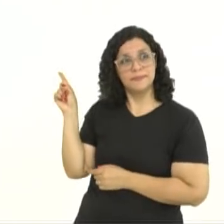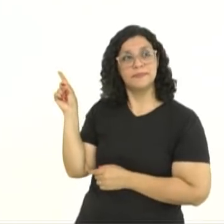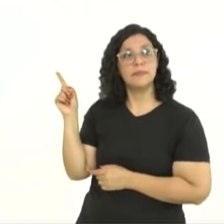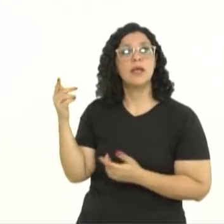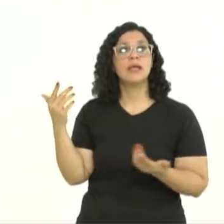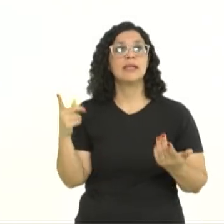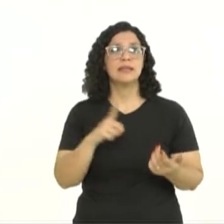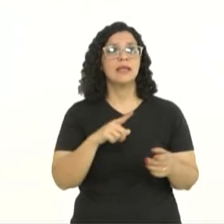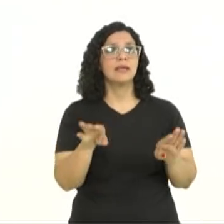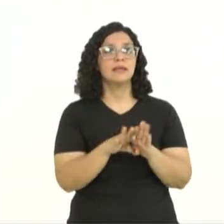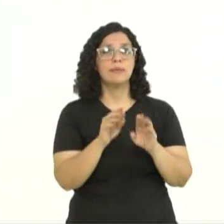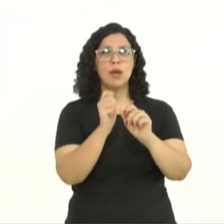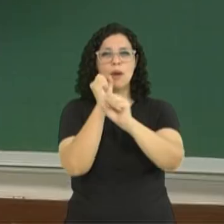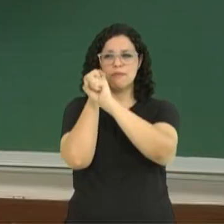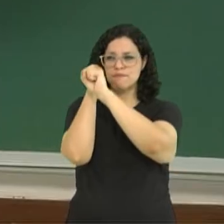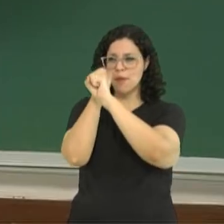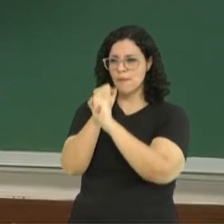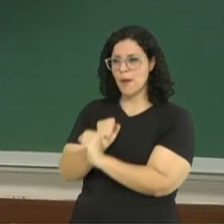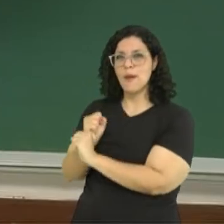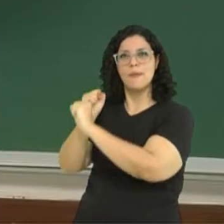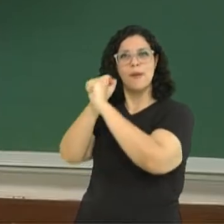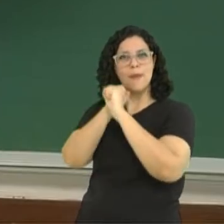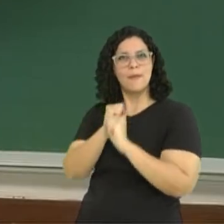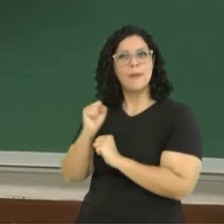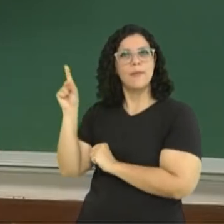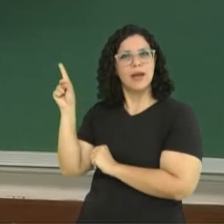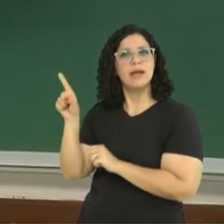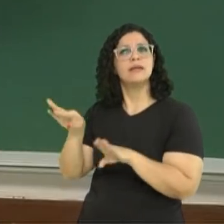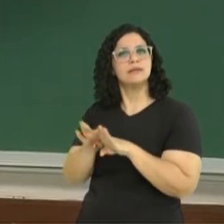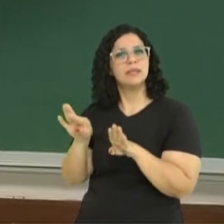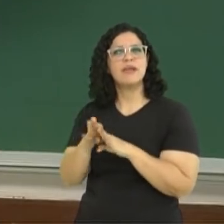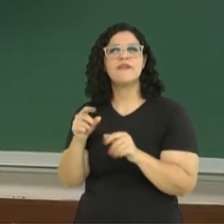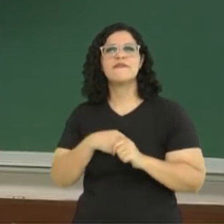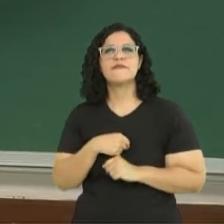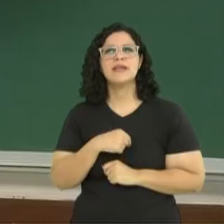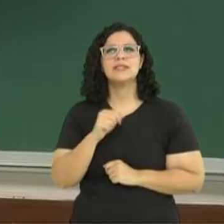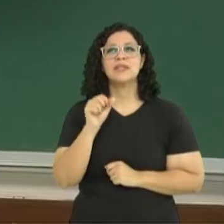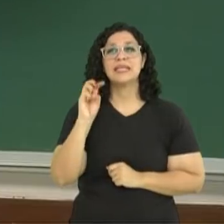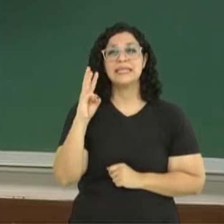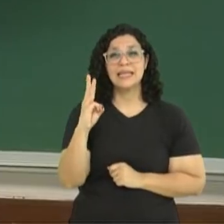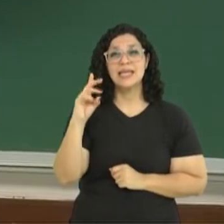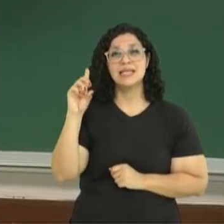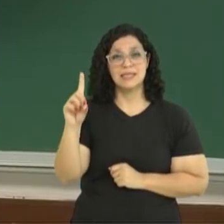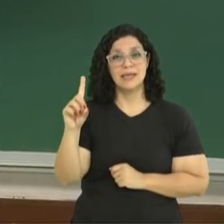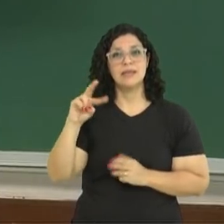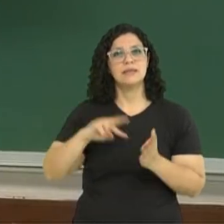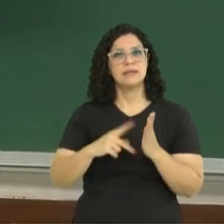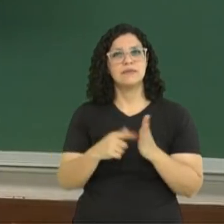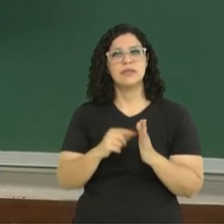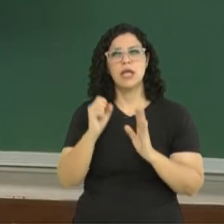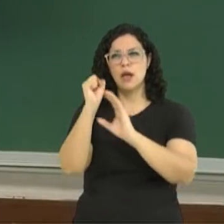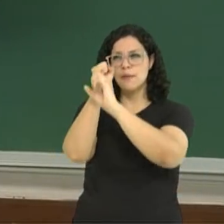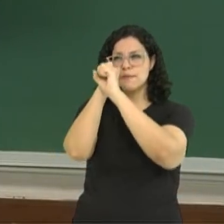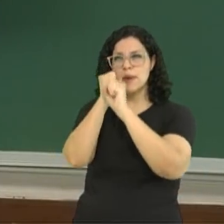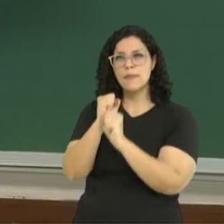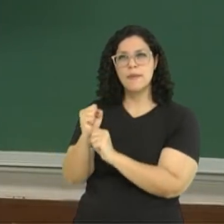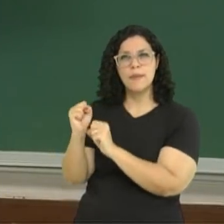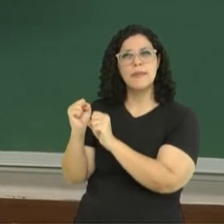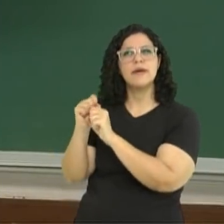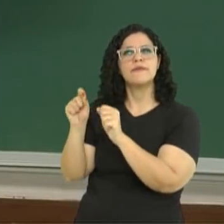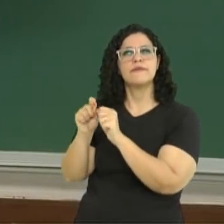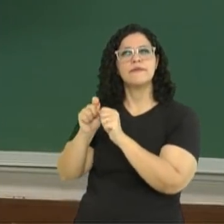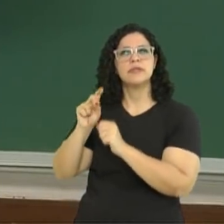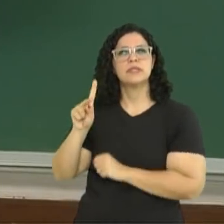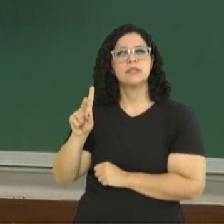nós temos aqui uma escultura. Você lembra que eu falei? Aqui é um suporte, é uma coisa 3D. Ou seja, é uma escultura de Auguste Rodin, lá